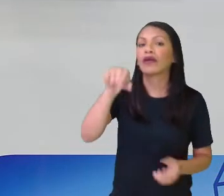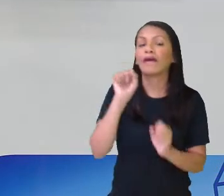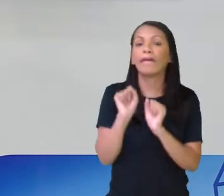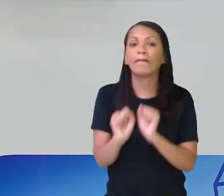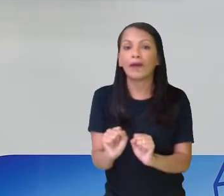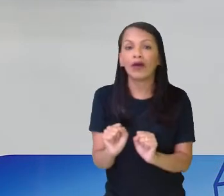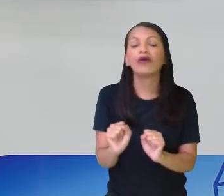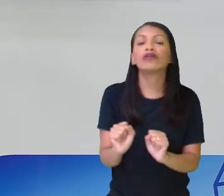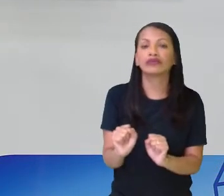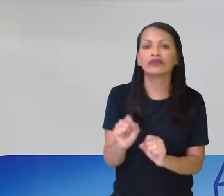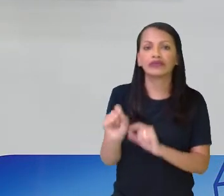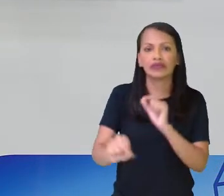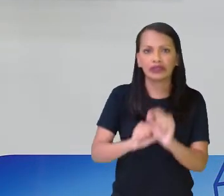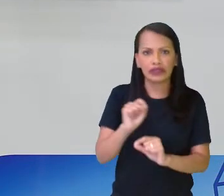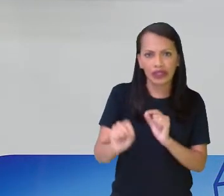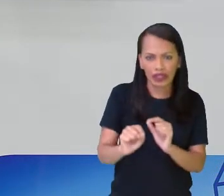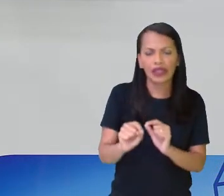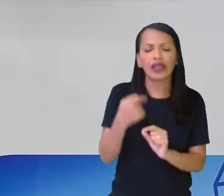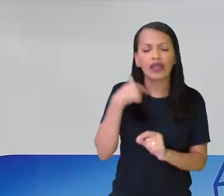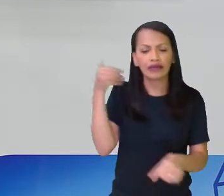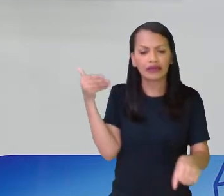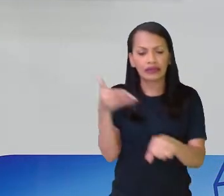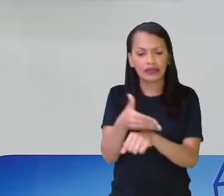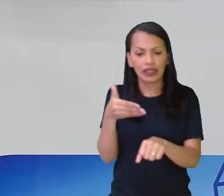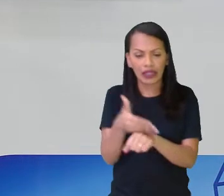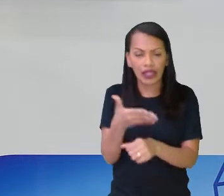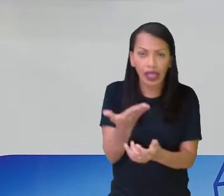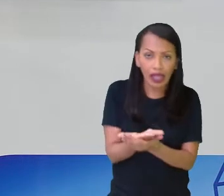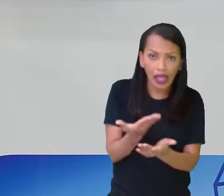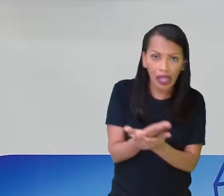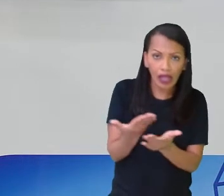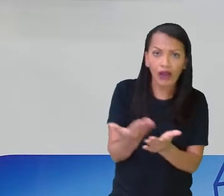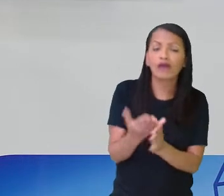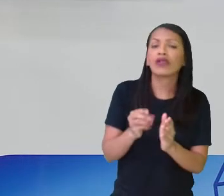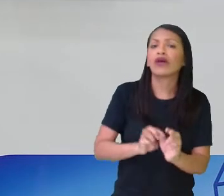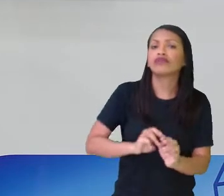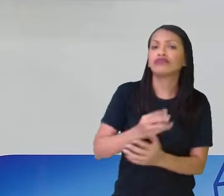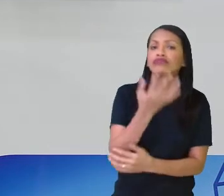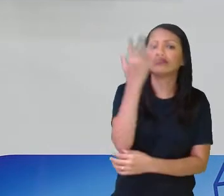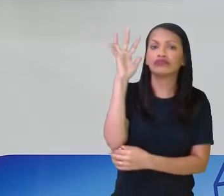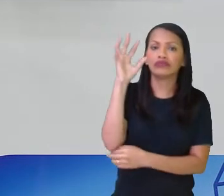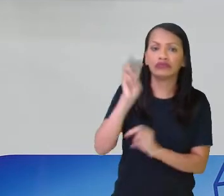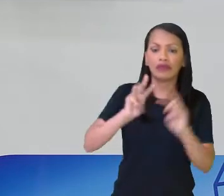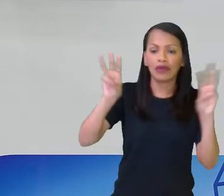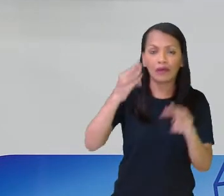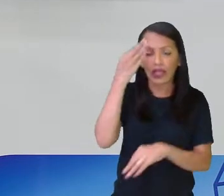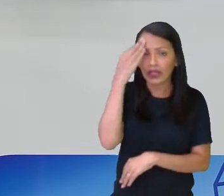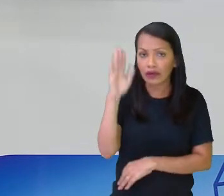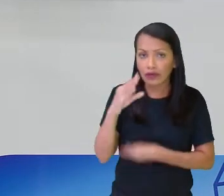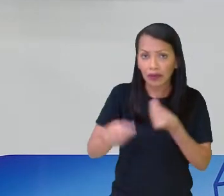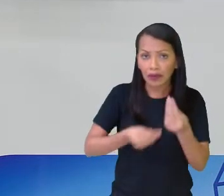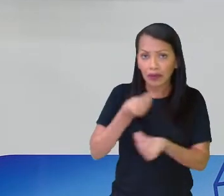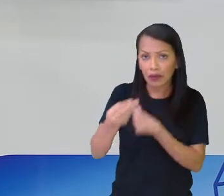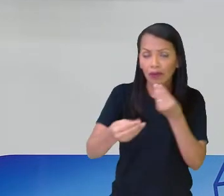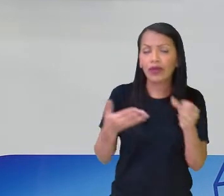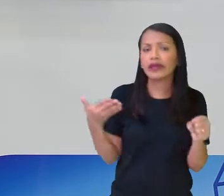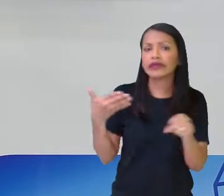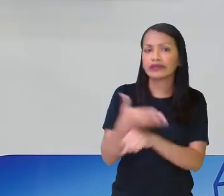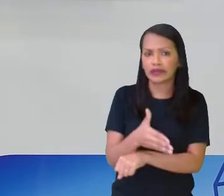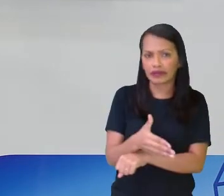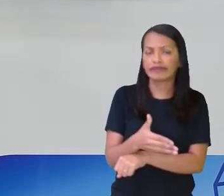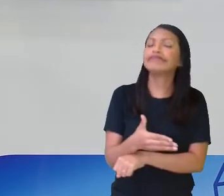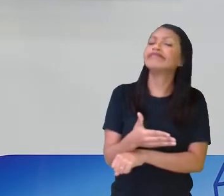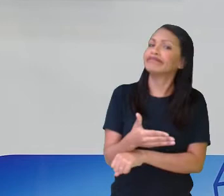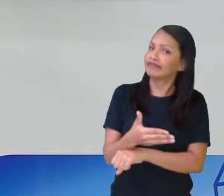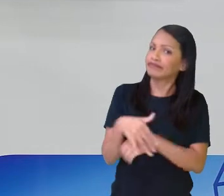a árvore de livros. E isso mesmo, dentro do teu aplicativo está lá a árvore. Não sabe como acessar? Daqui a pouco eu te